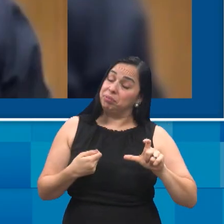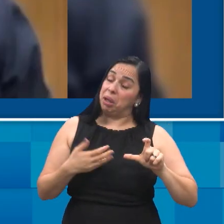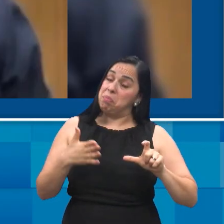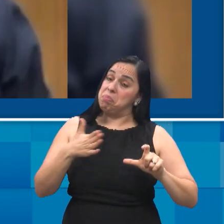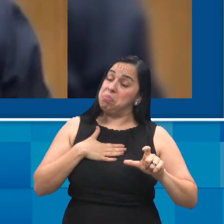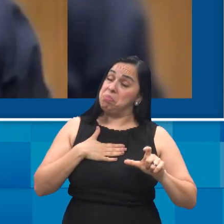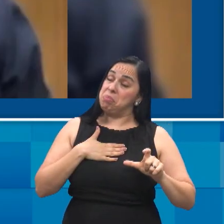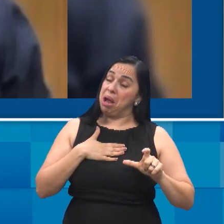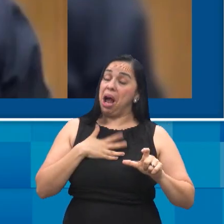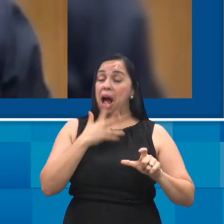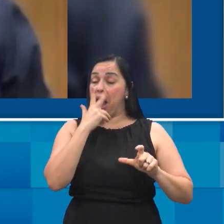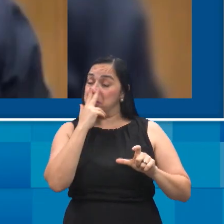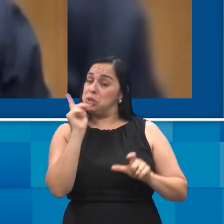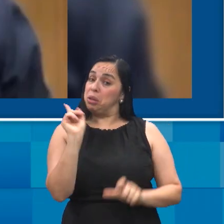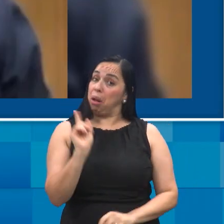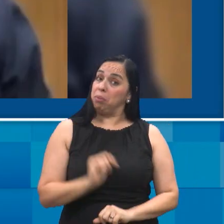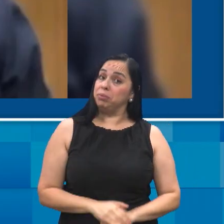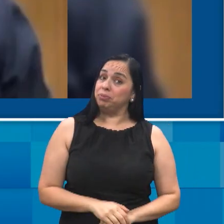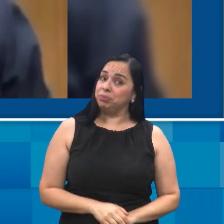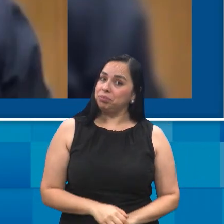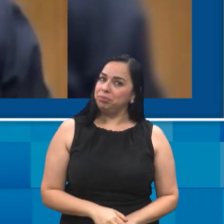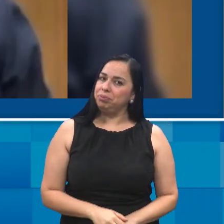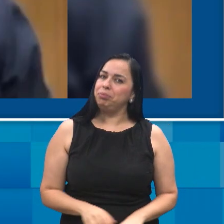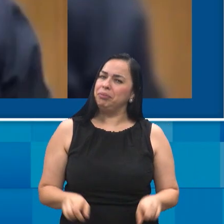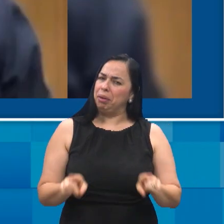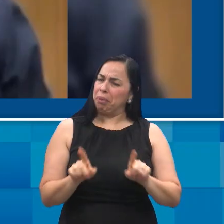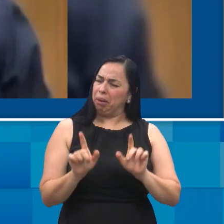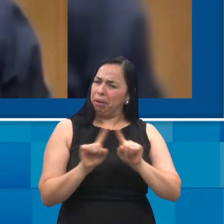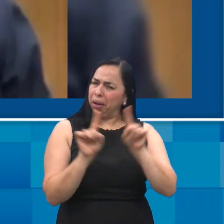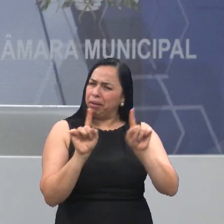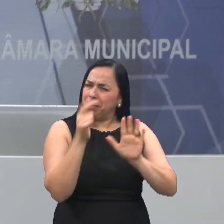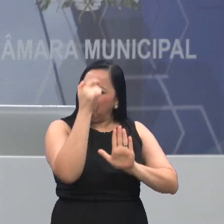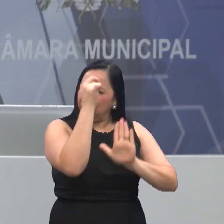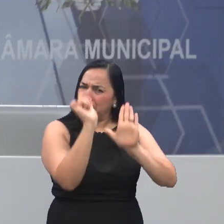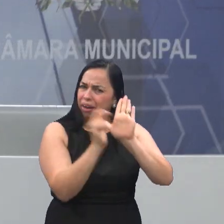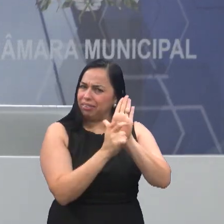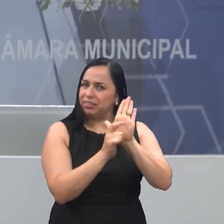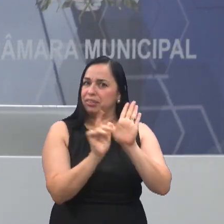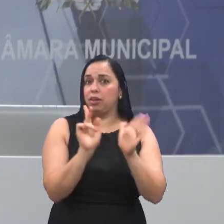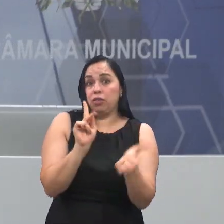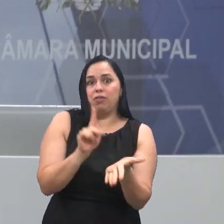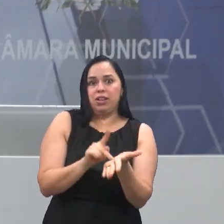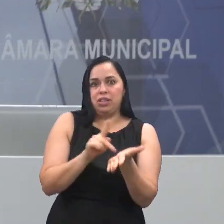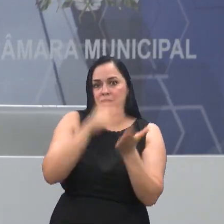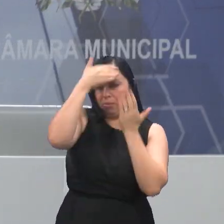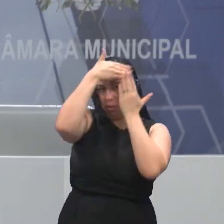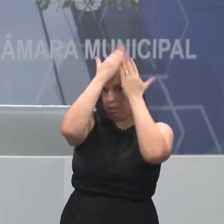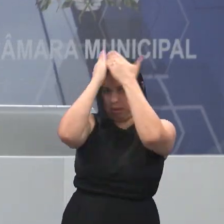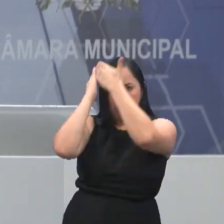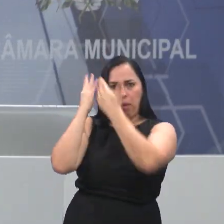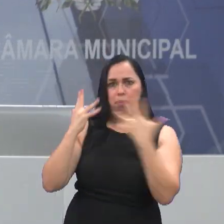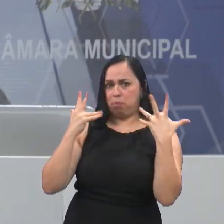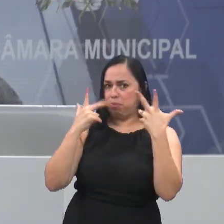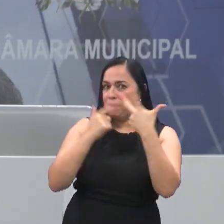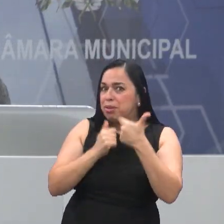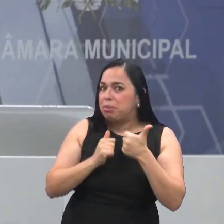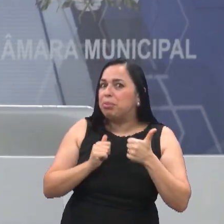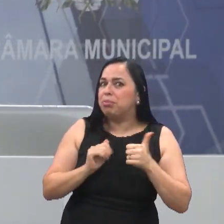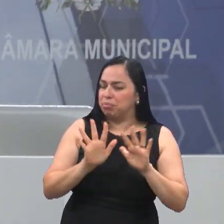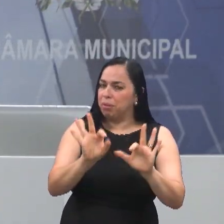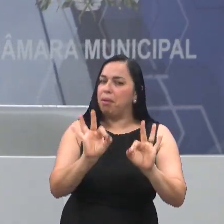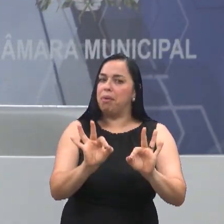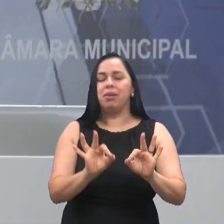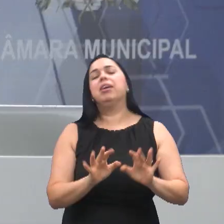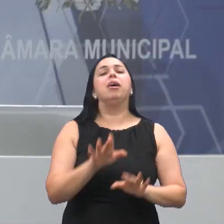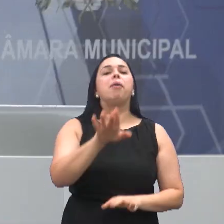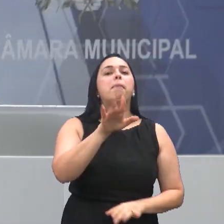Mas será que também é inteligência artificial? Não, realmente, o penteado está bonito. Mas vamos lá, senhores. Vamos lá. Eu